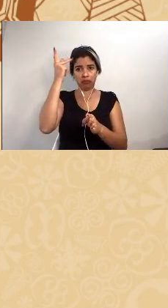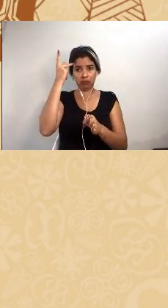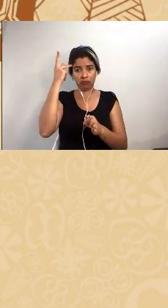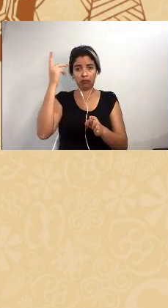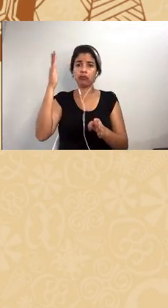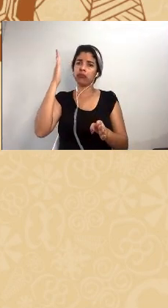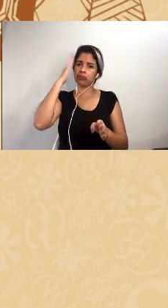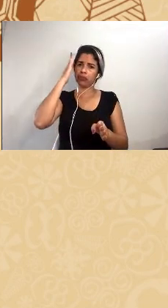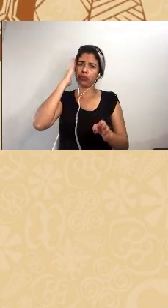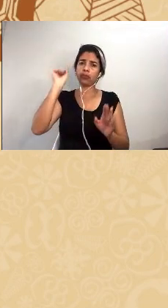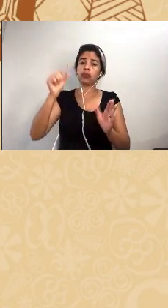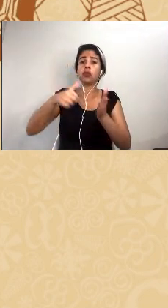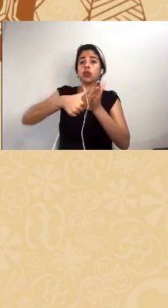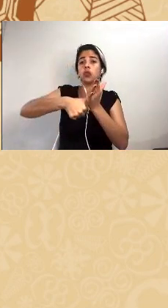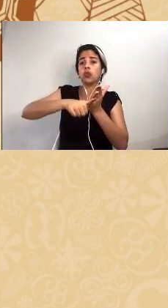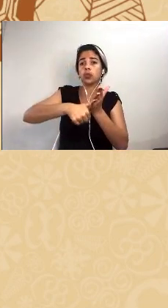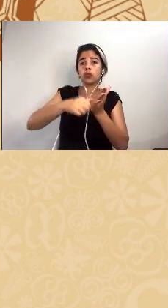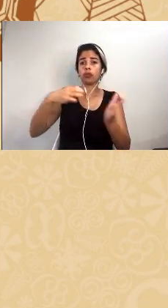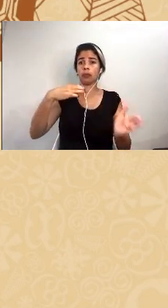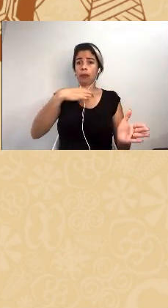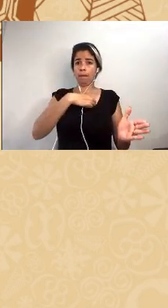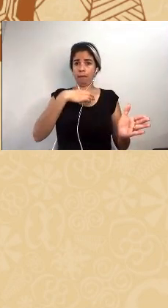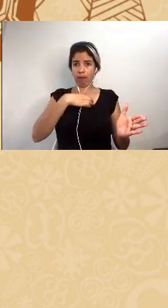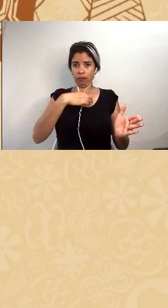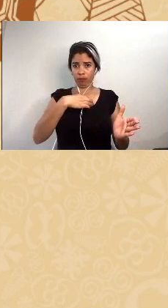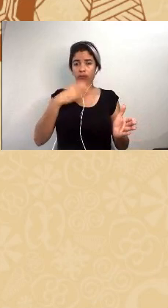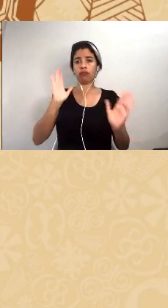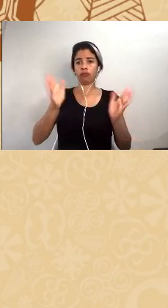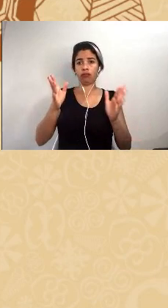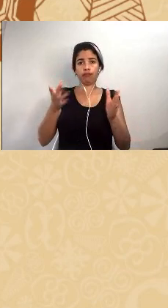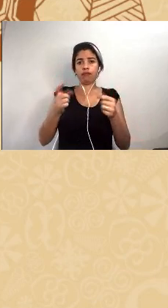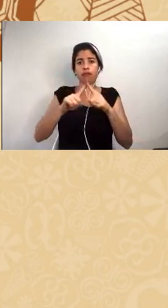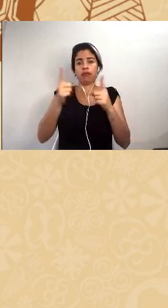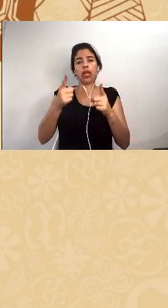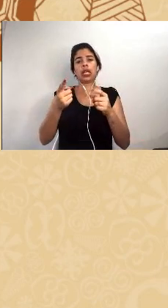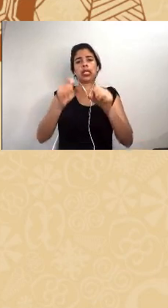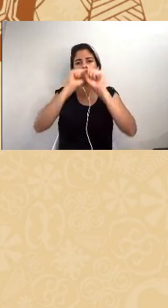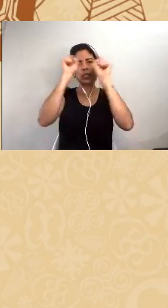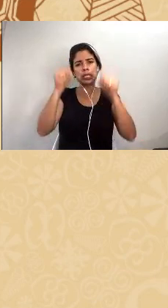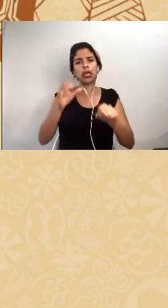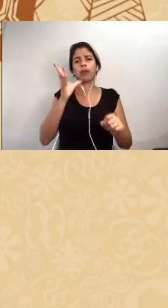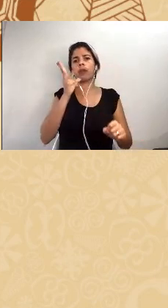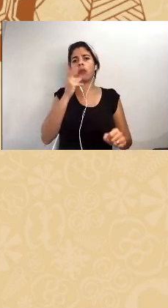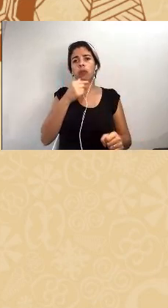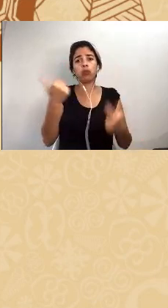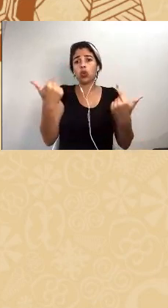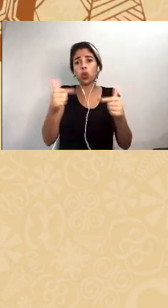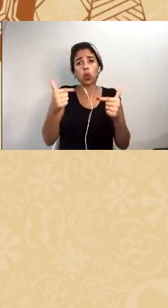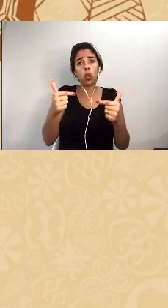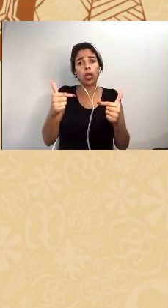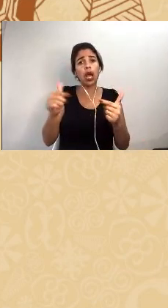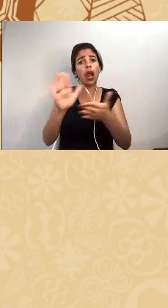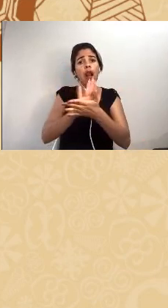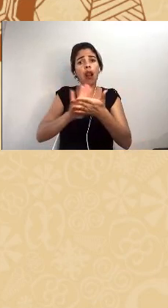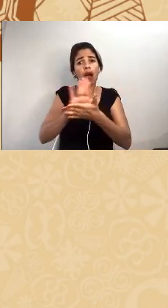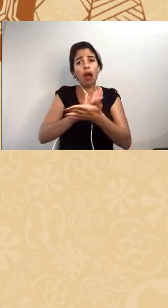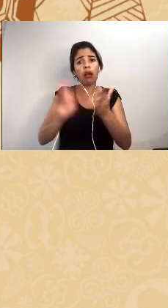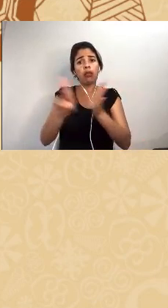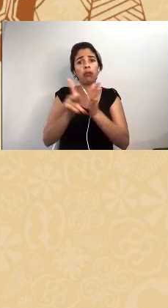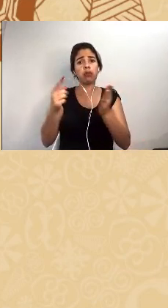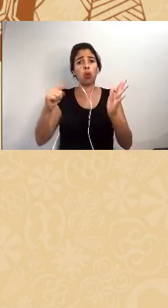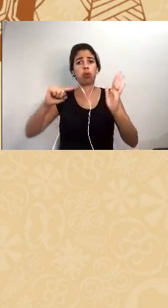Bahia, não retornou do Copom devido ao sistema, então não tem nenhum ato ilícito, não tem